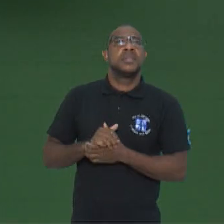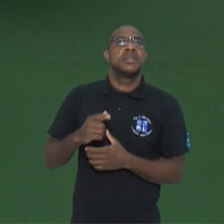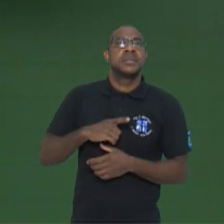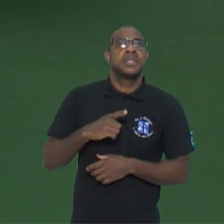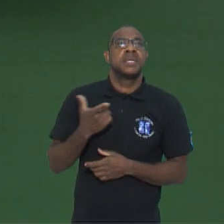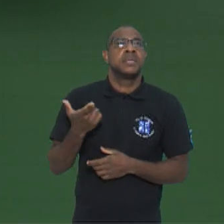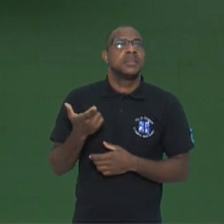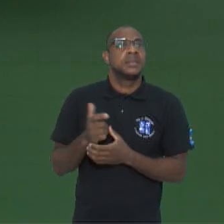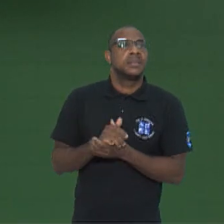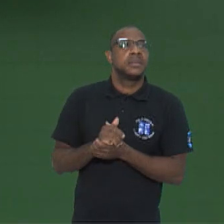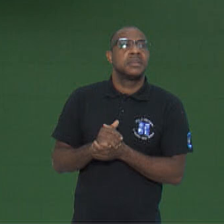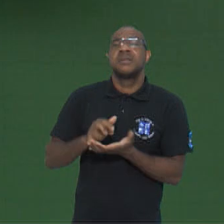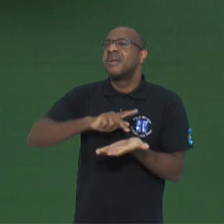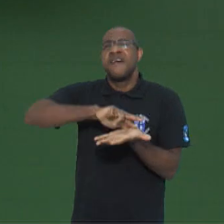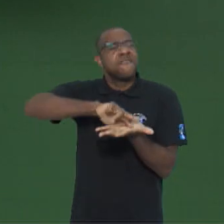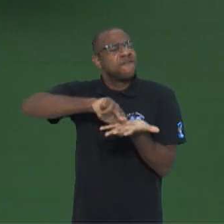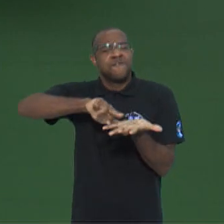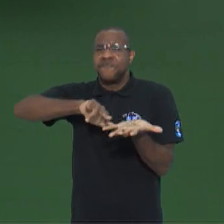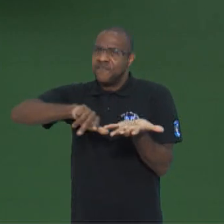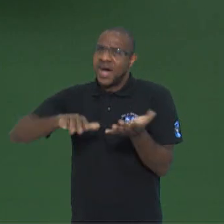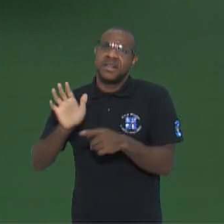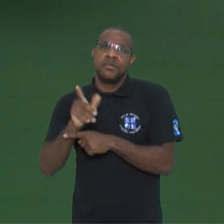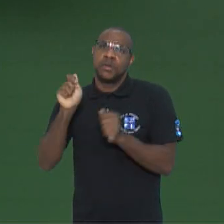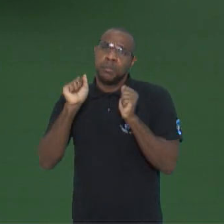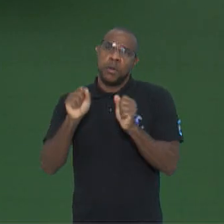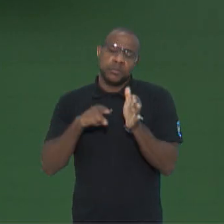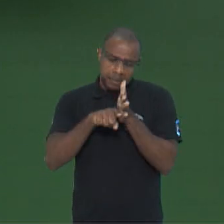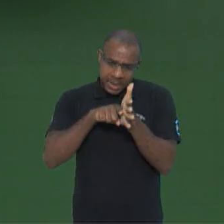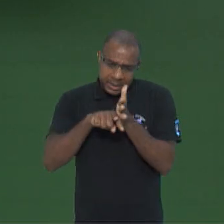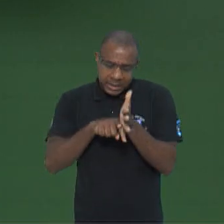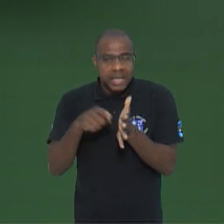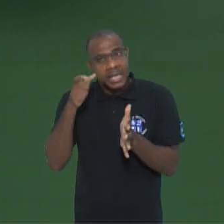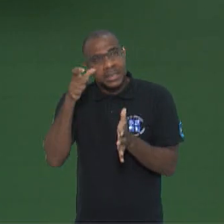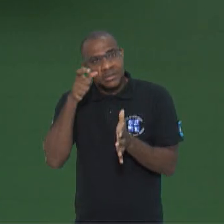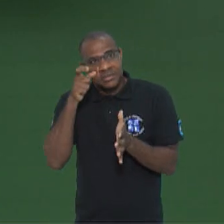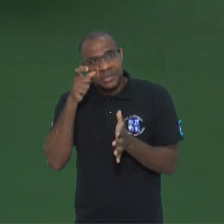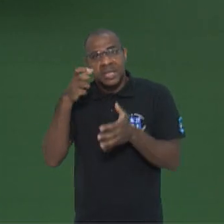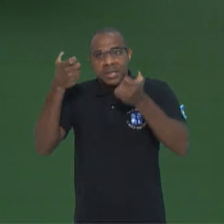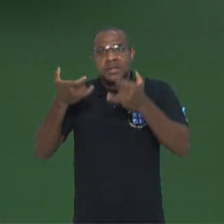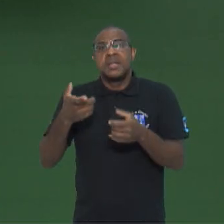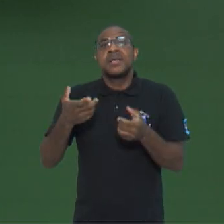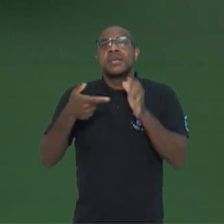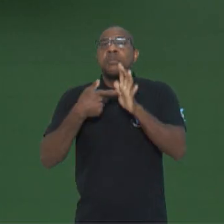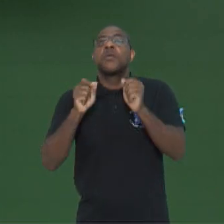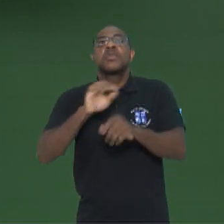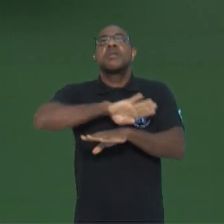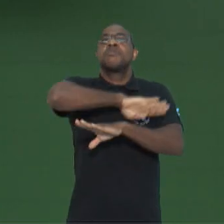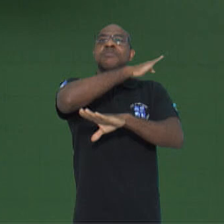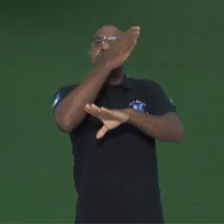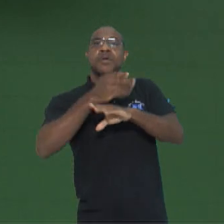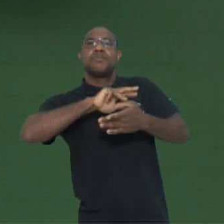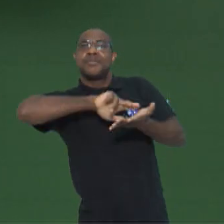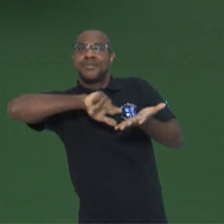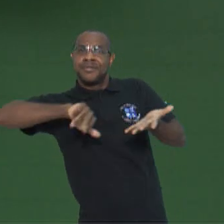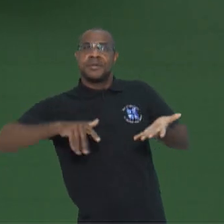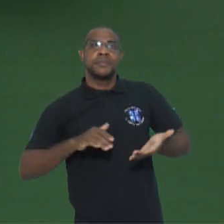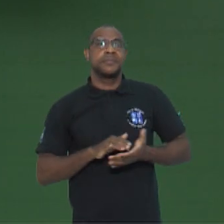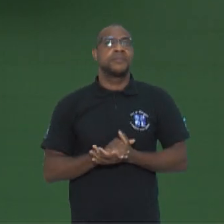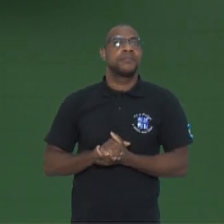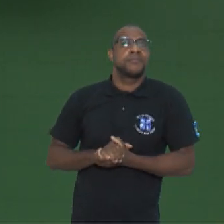Tibete. Enfim, existem vários filmes que você pode pesquisar e assistir algum deles aí durante esse período de quarentena,